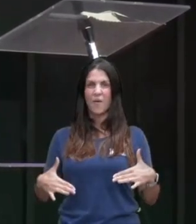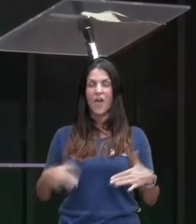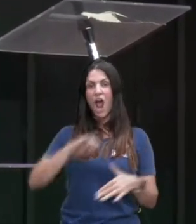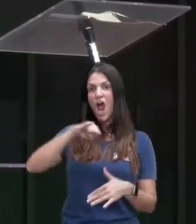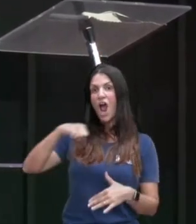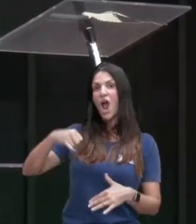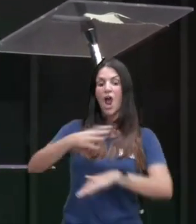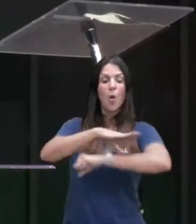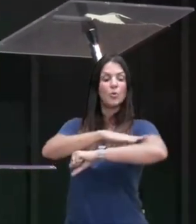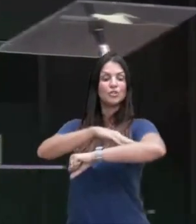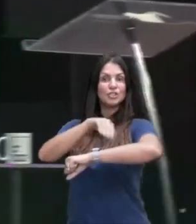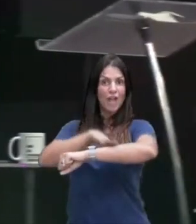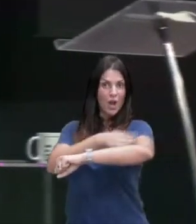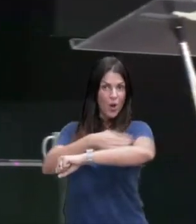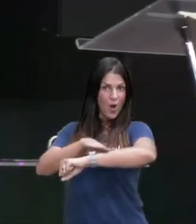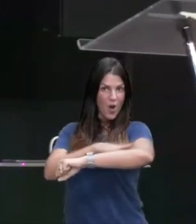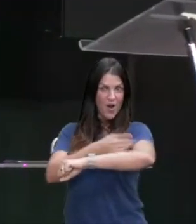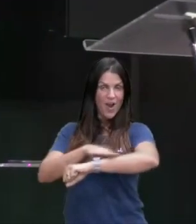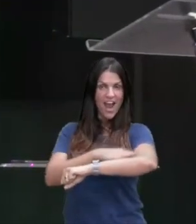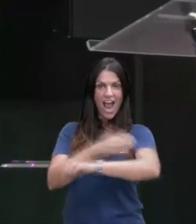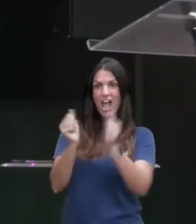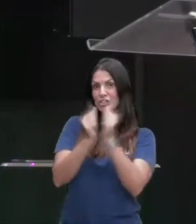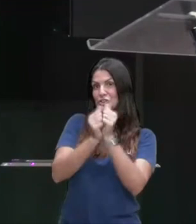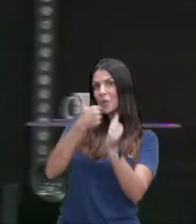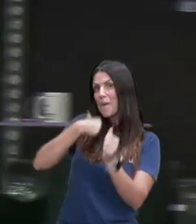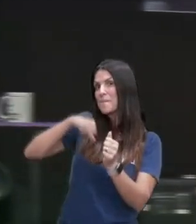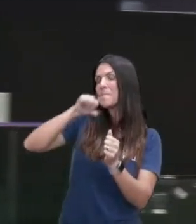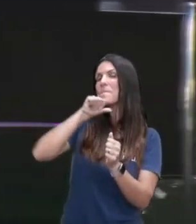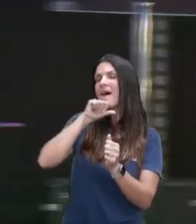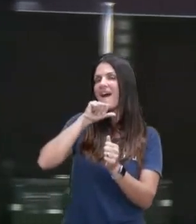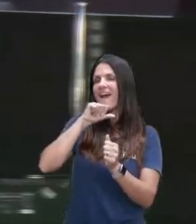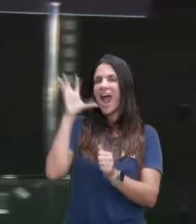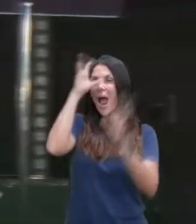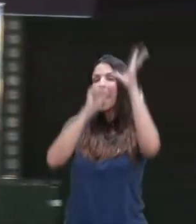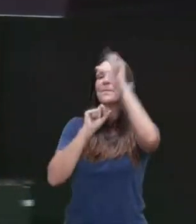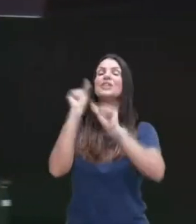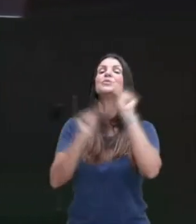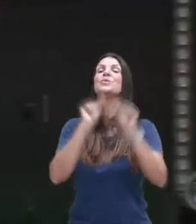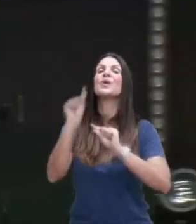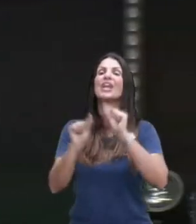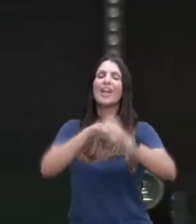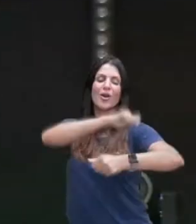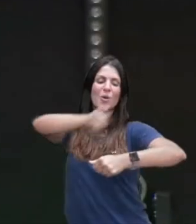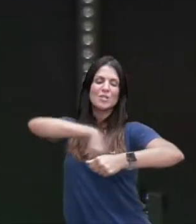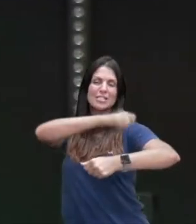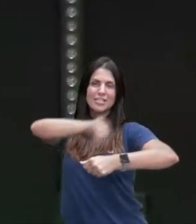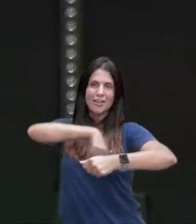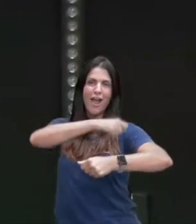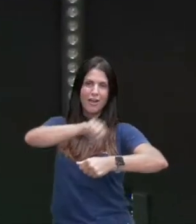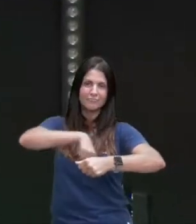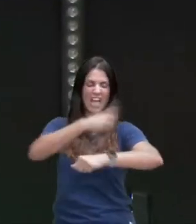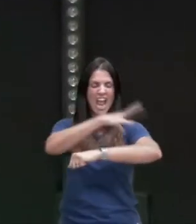cozinhar e fiz um ensopado de lentilhas maravilhoso com carne o cheiro tomou